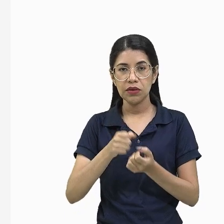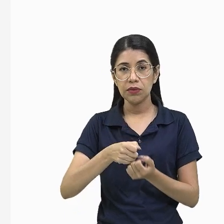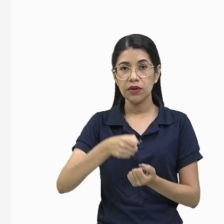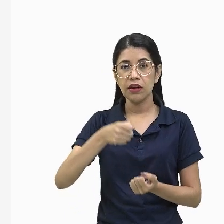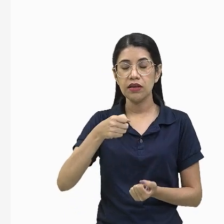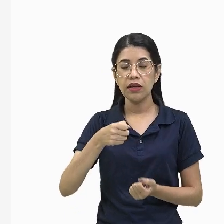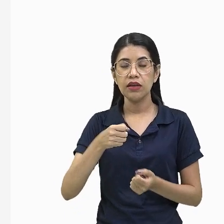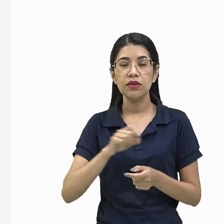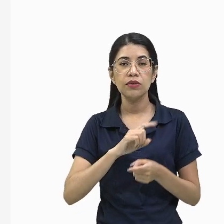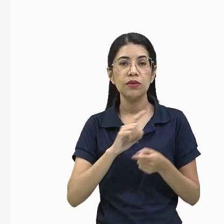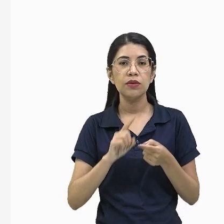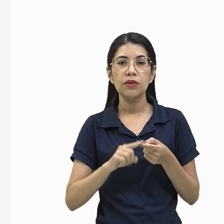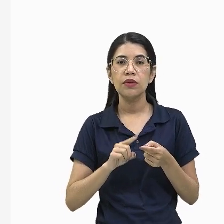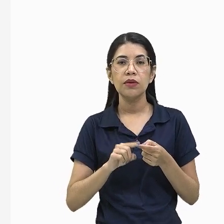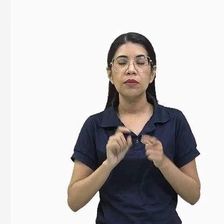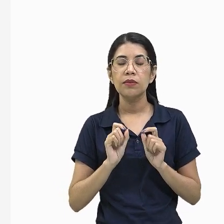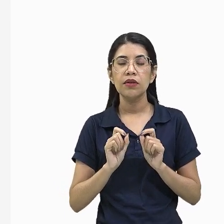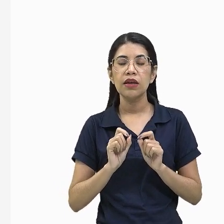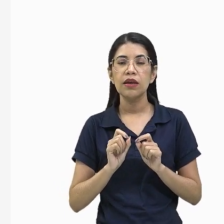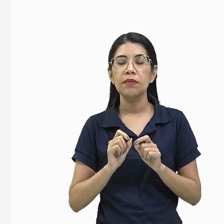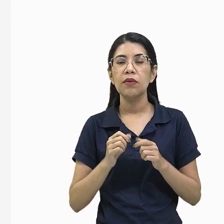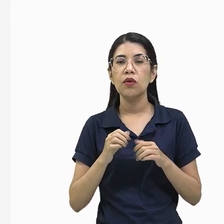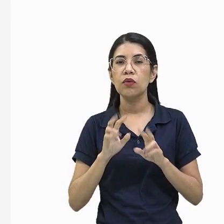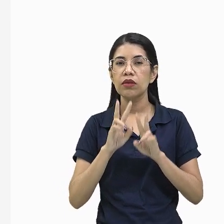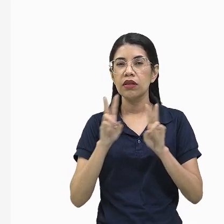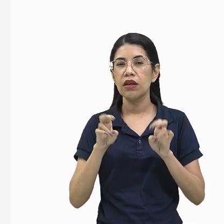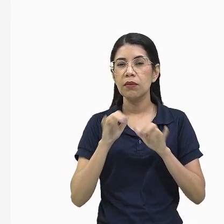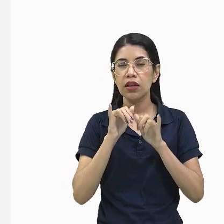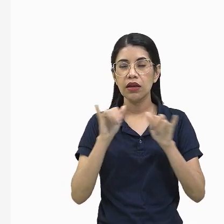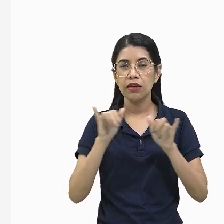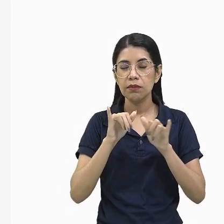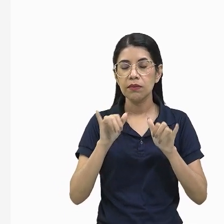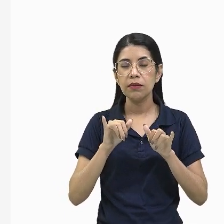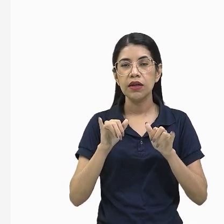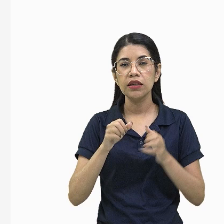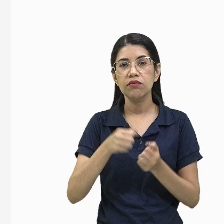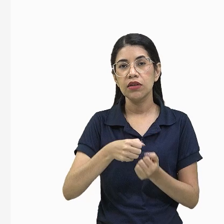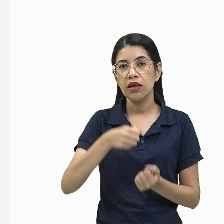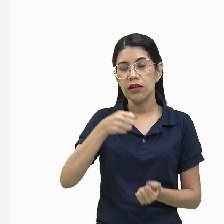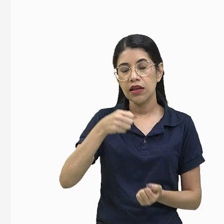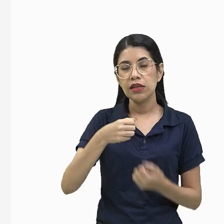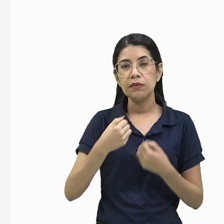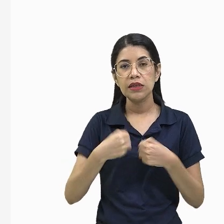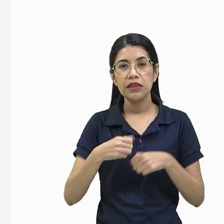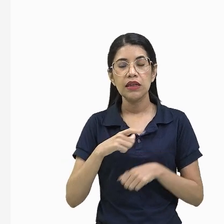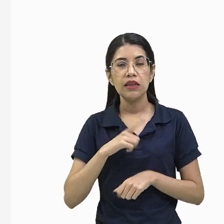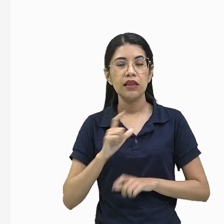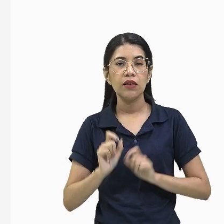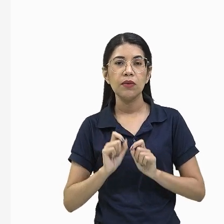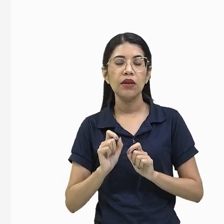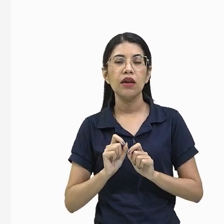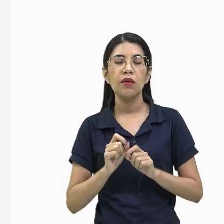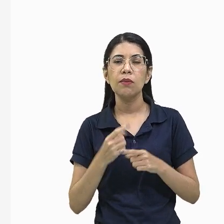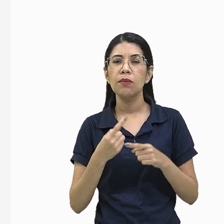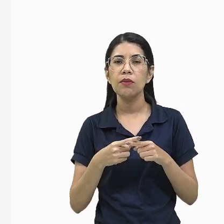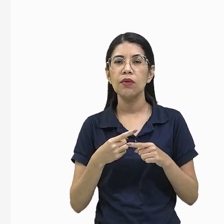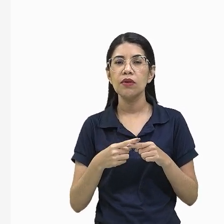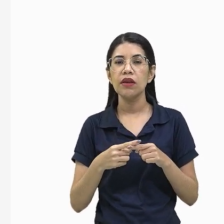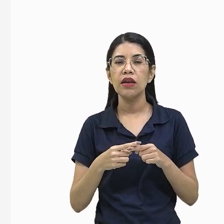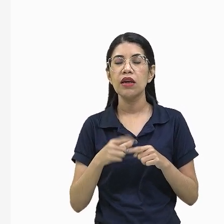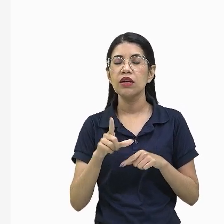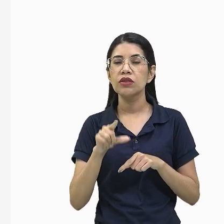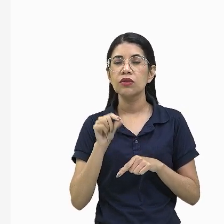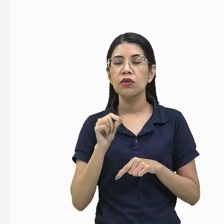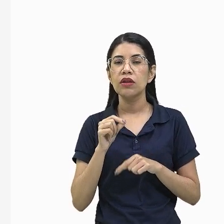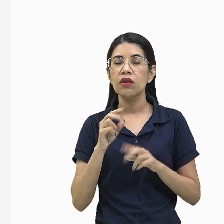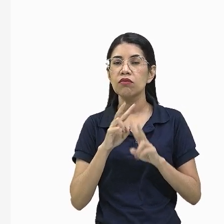Primeiro, quando pensamos em uma campanha publicitária, né, e o cartaz, ele tem que sempre trazer uma causa, escolha da